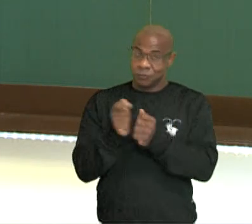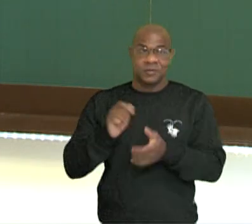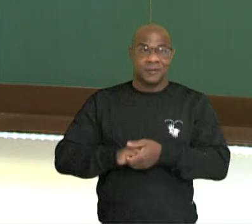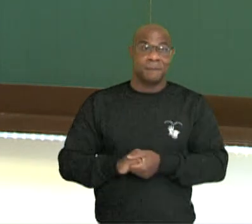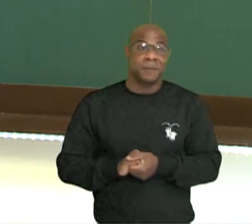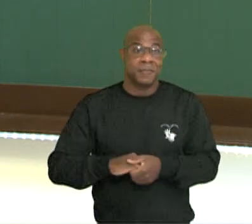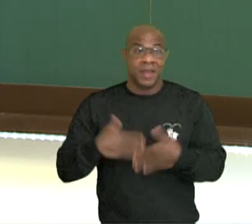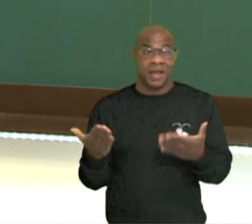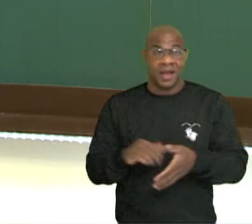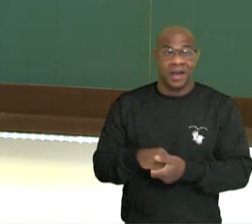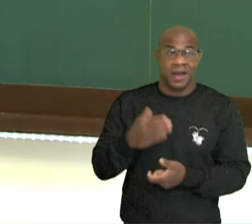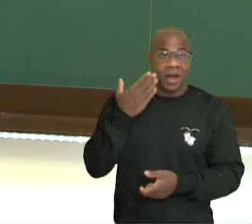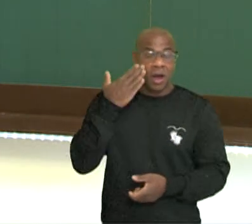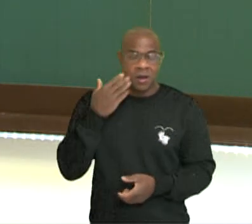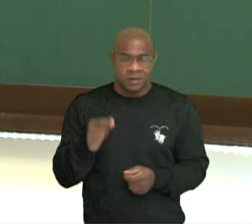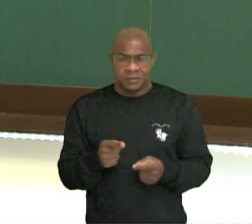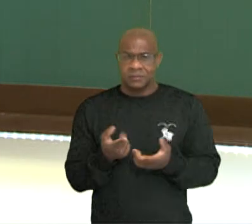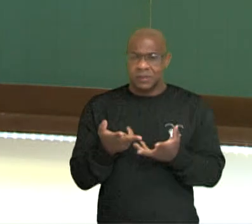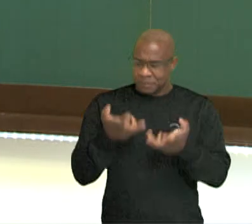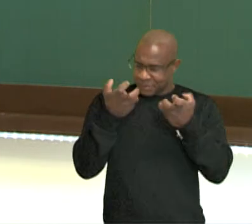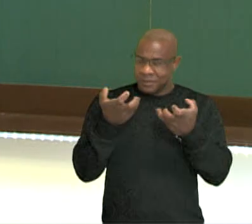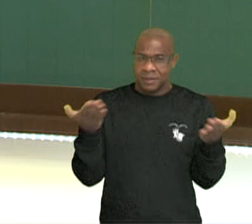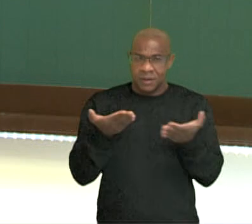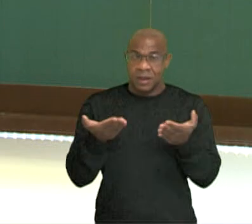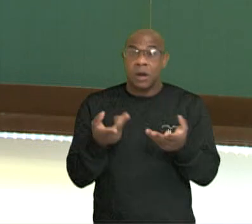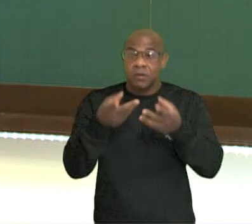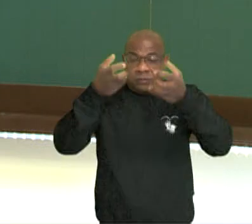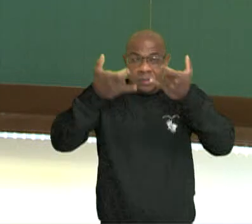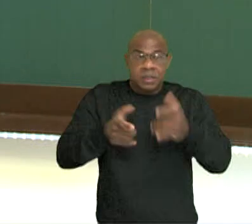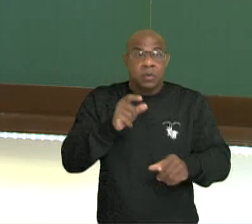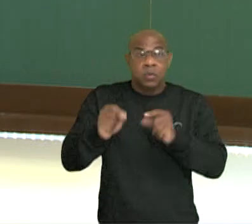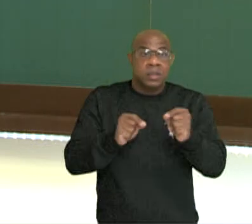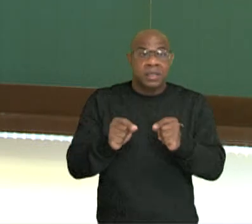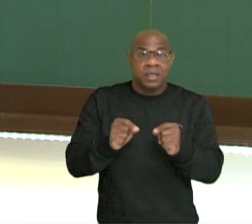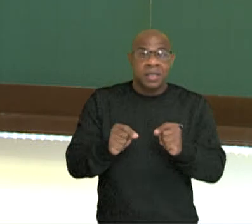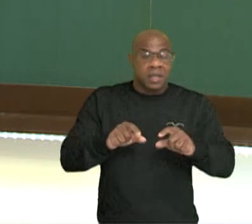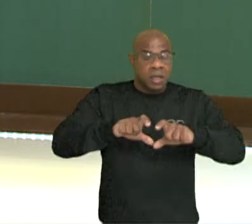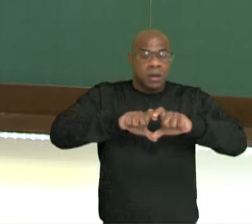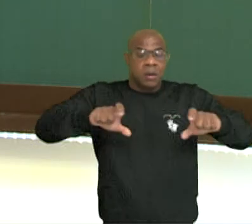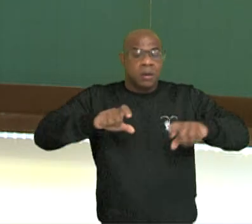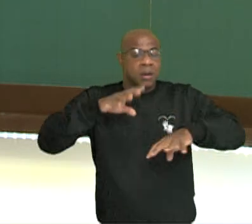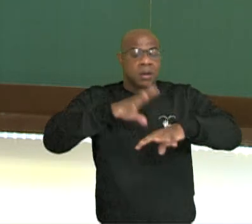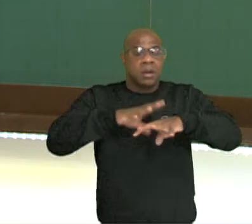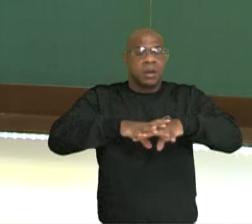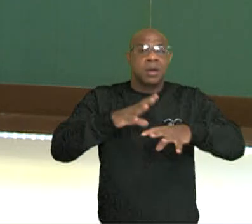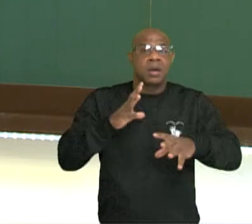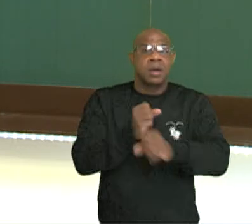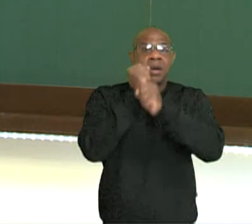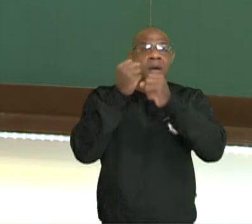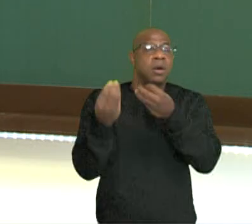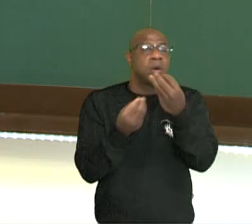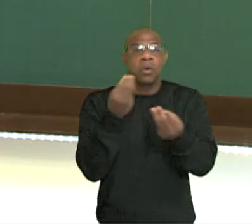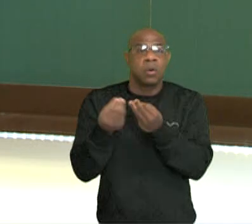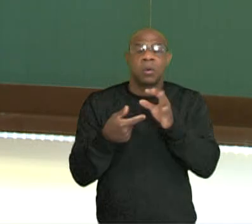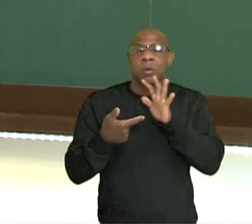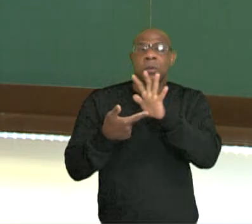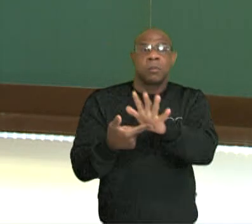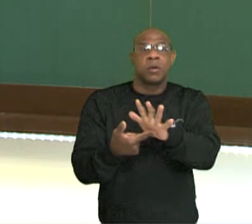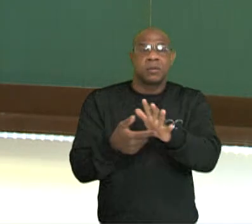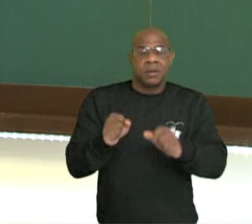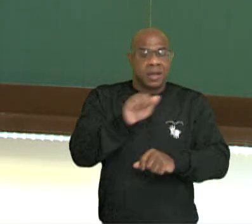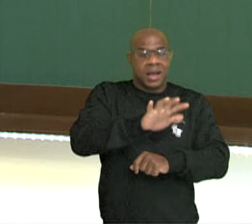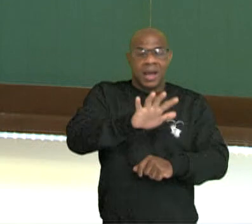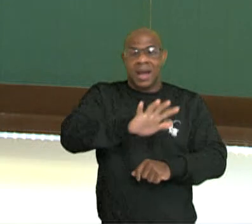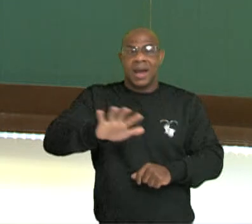De acordo com as dimensões do desenho, determine a expressão algébrica que representa a área de